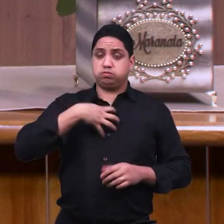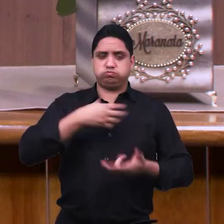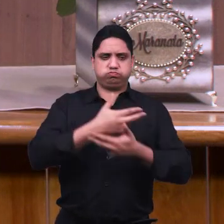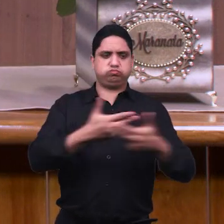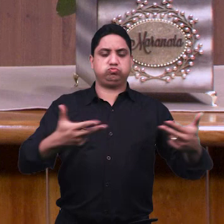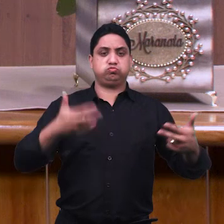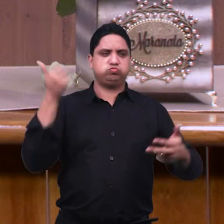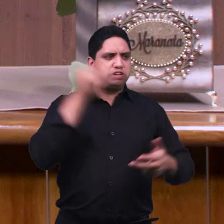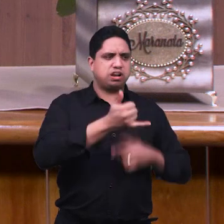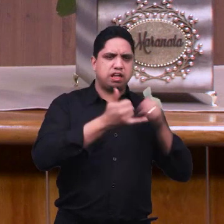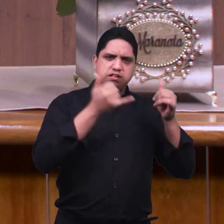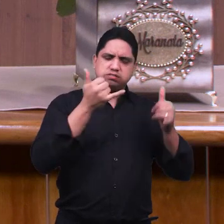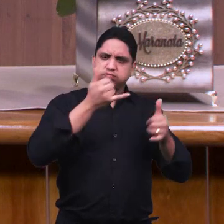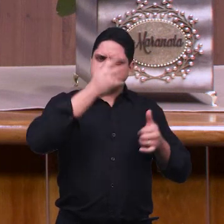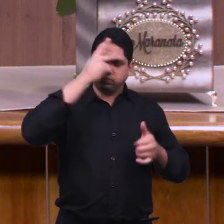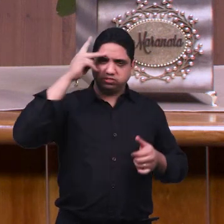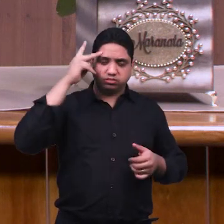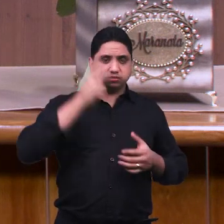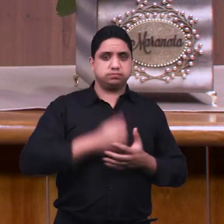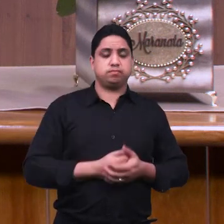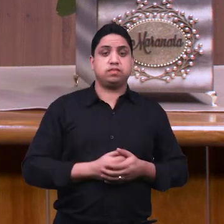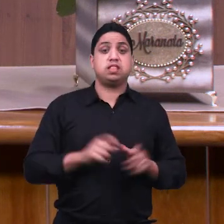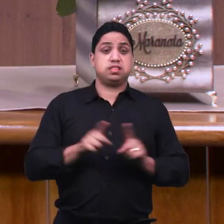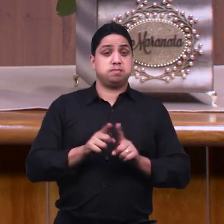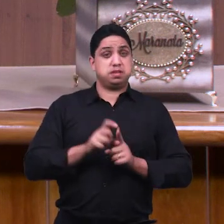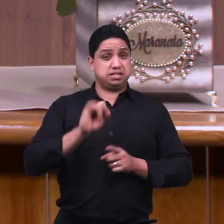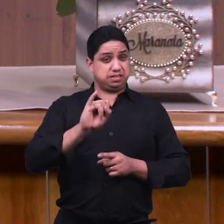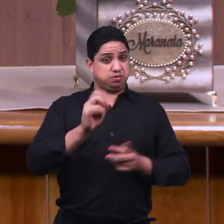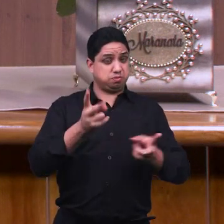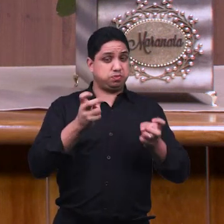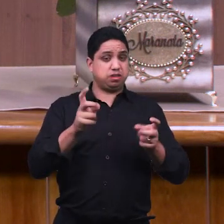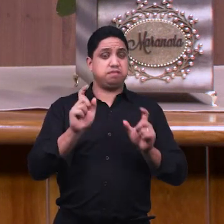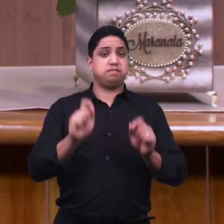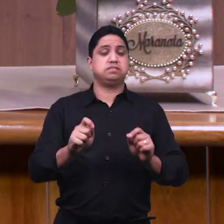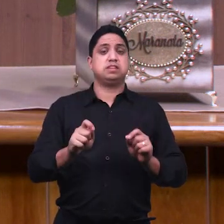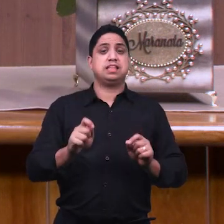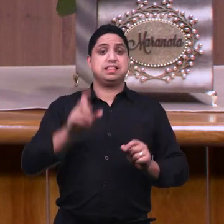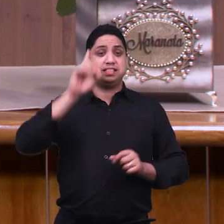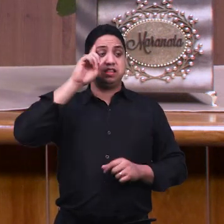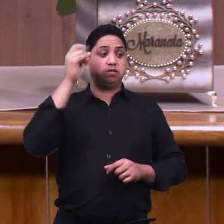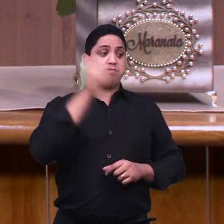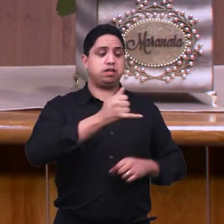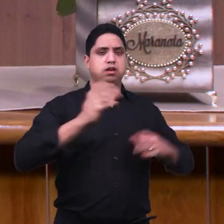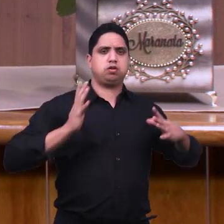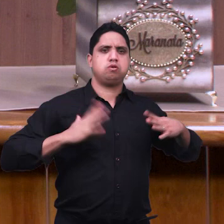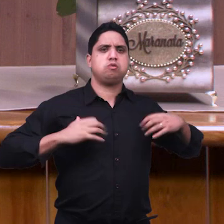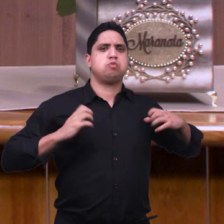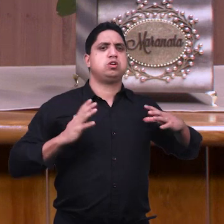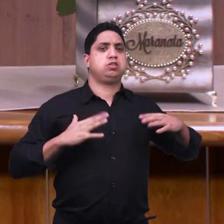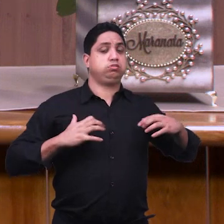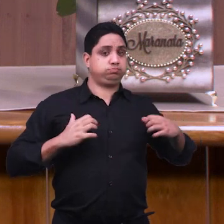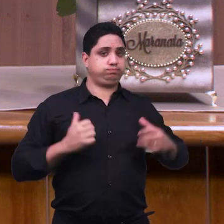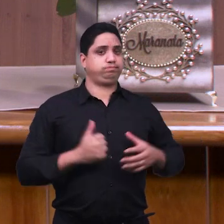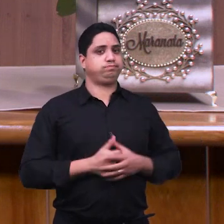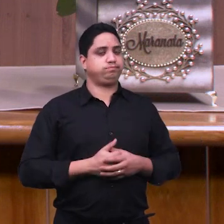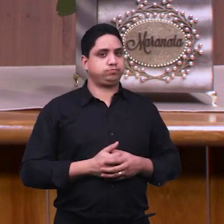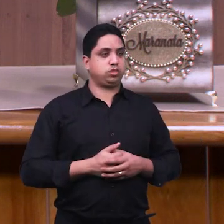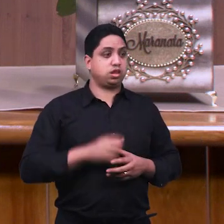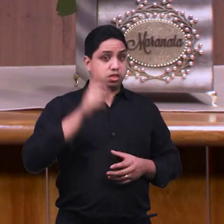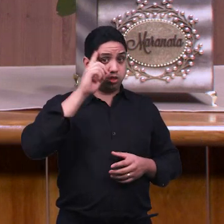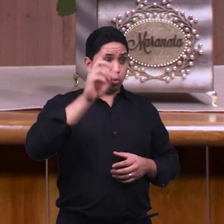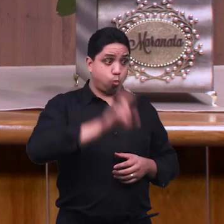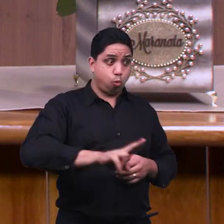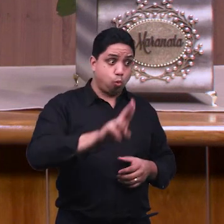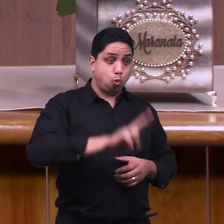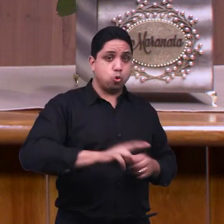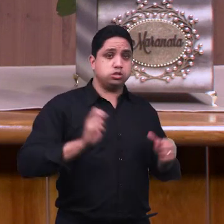das diversas formas e maneiras. Deus também, se você observar, que ele fala por meio dos anjos. Os anjos, ele usa os anjos para falar com